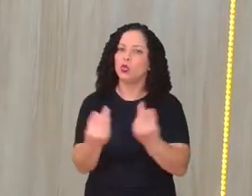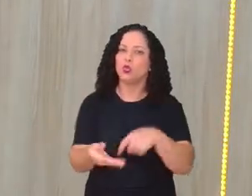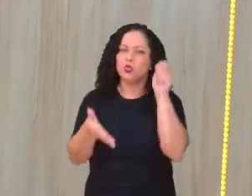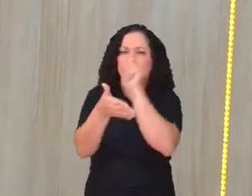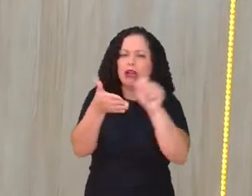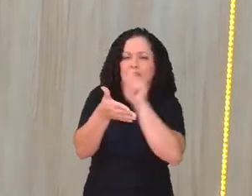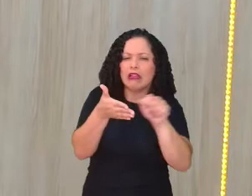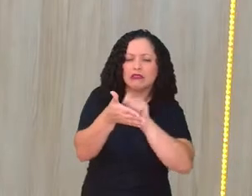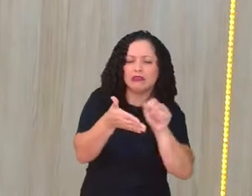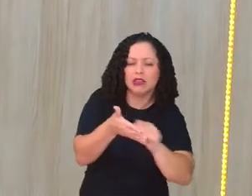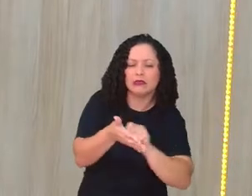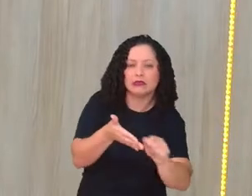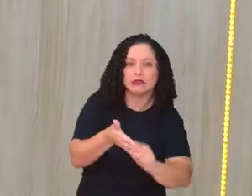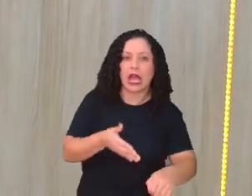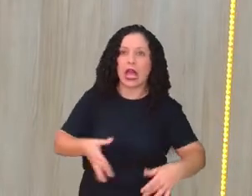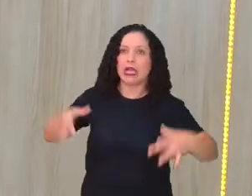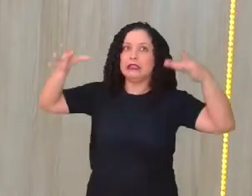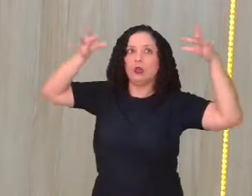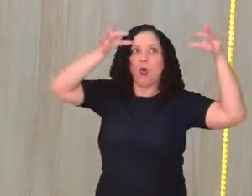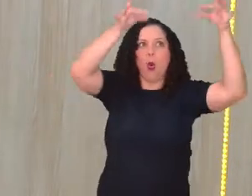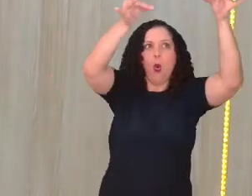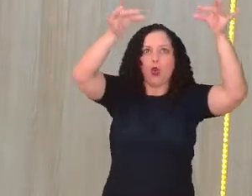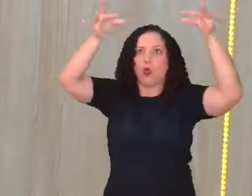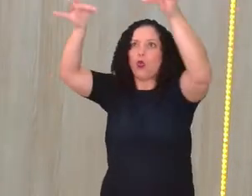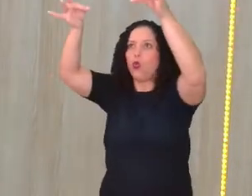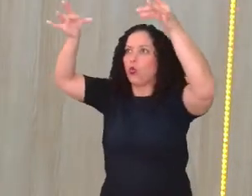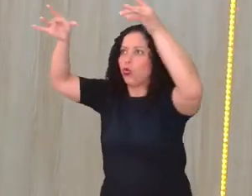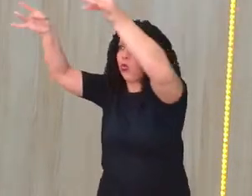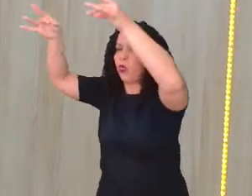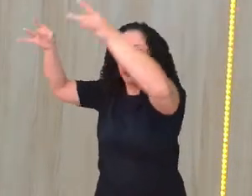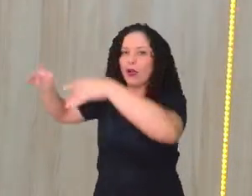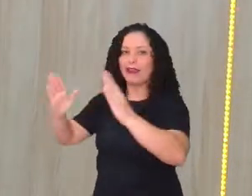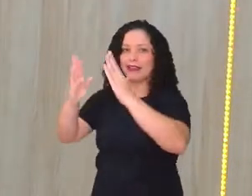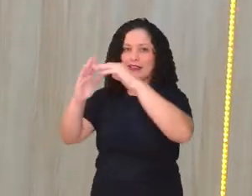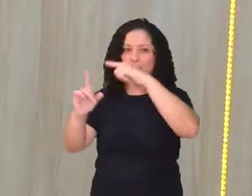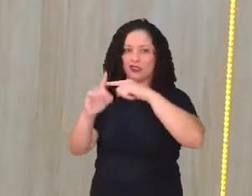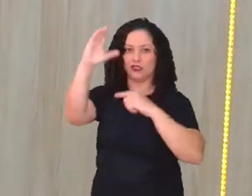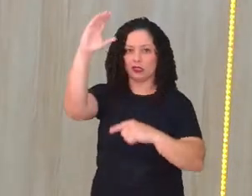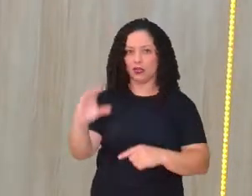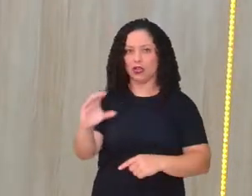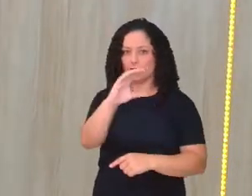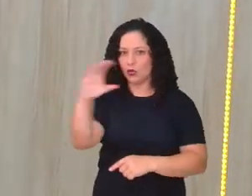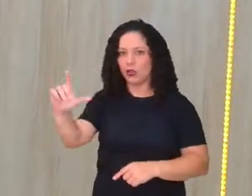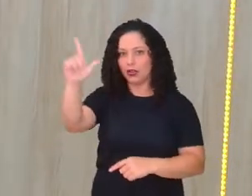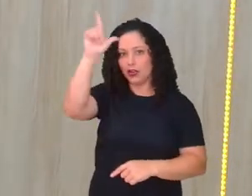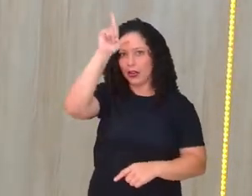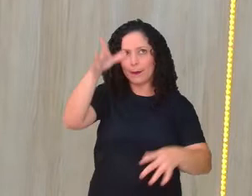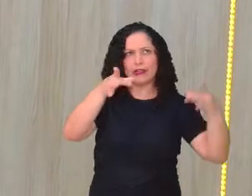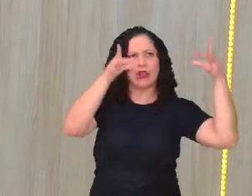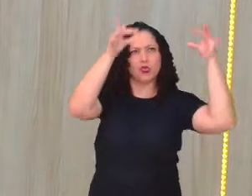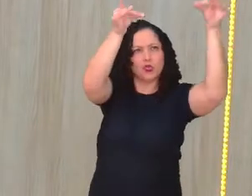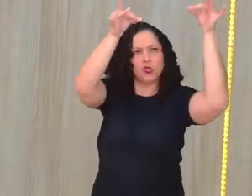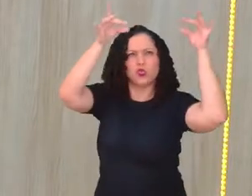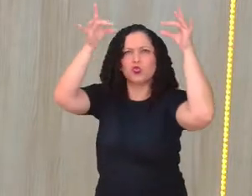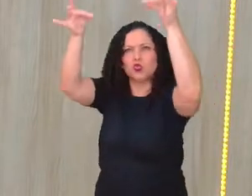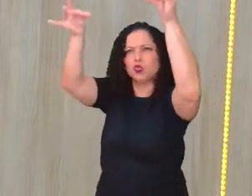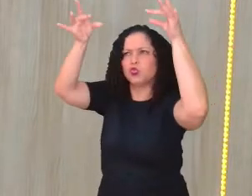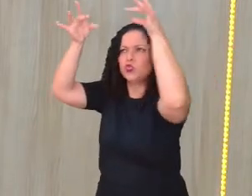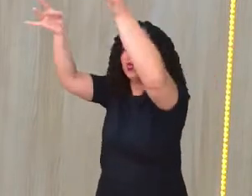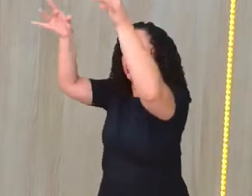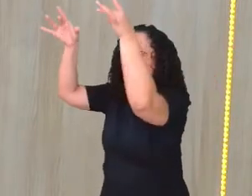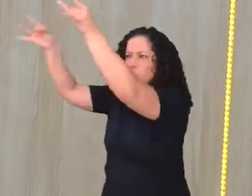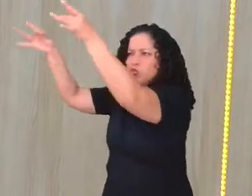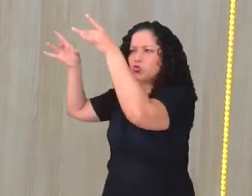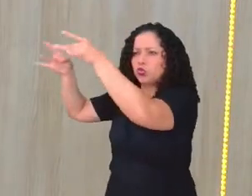nas portas da Catedral de Wittenberg, na Alemanha, onde ele era, ao mesmo tempo, professor de